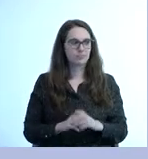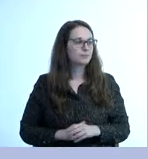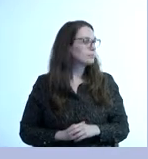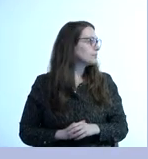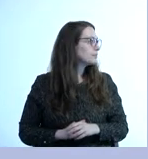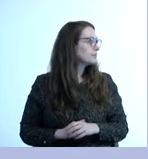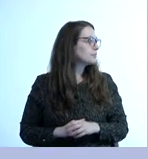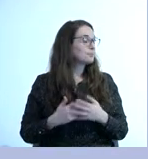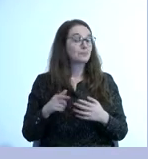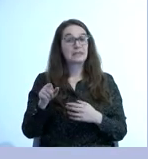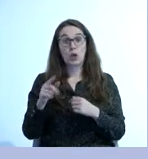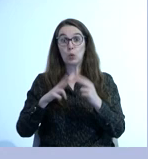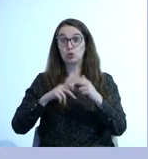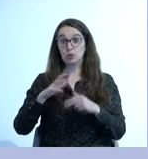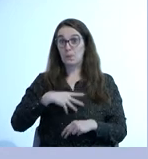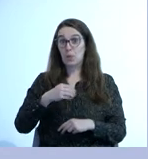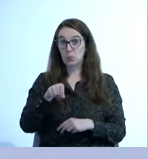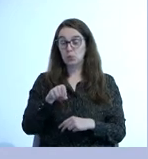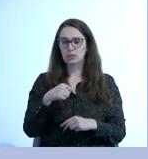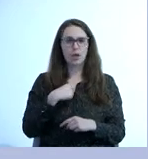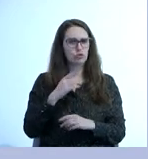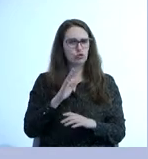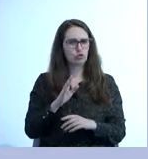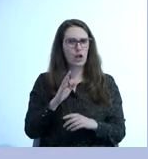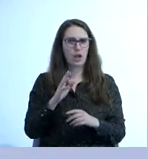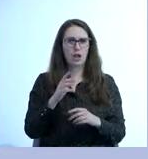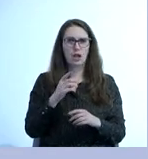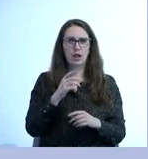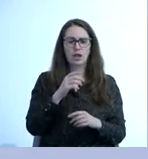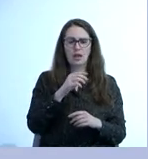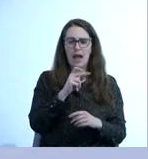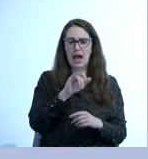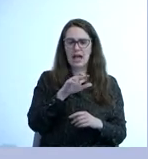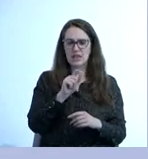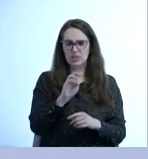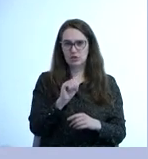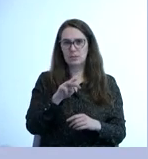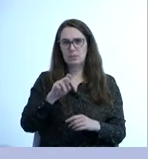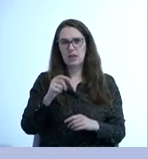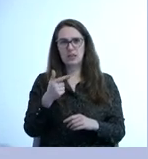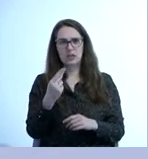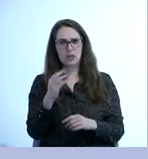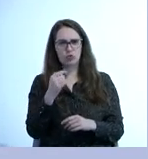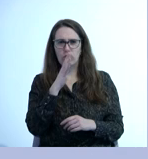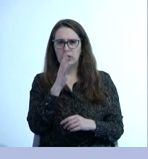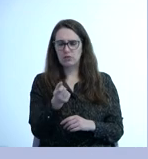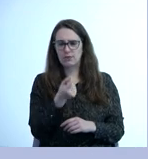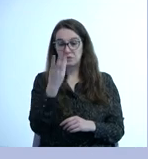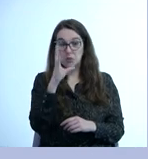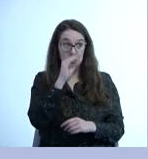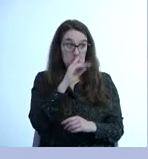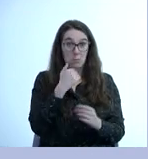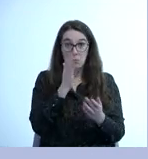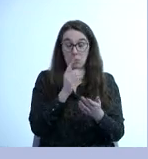construção desse mundo, de uma certa maneira, tenho ouvido várias vezes o Manuel Aires Mateus dizer isto, penso que não publicamente, não